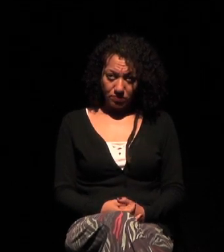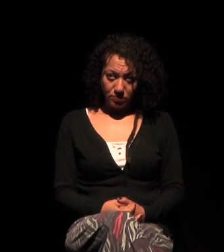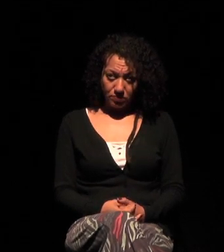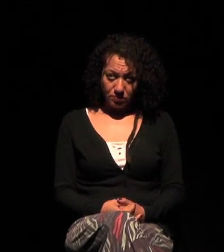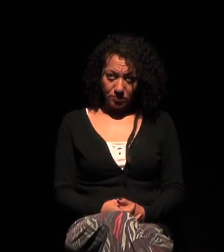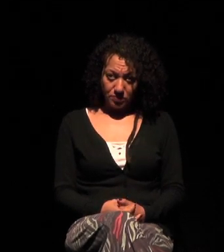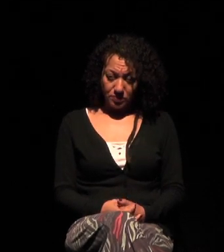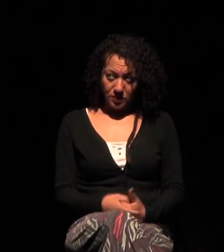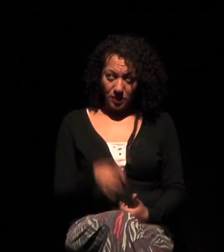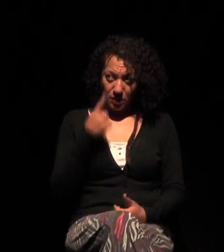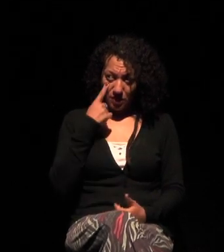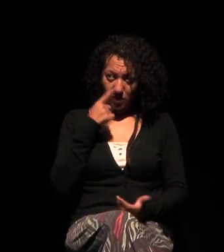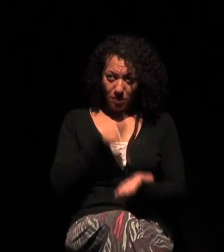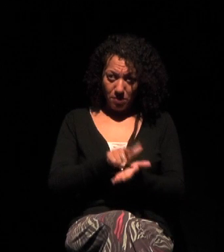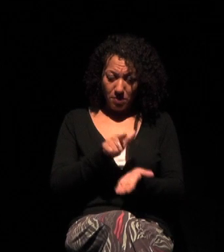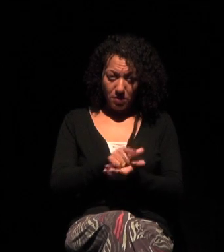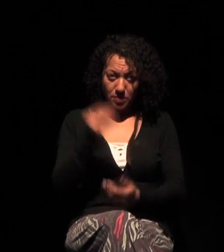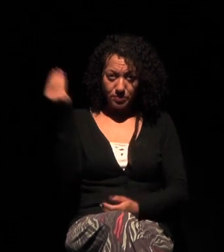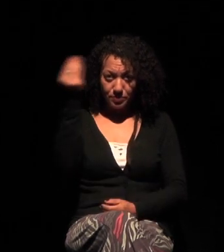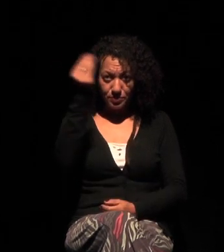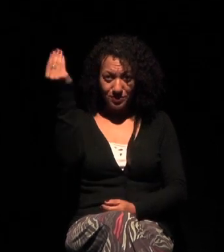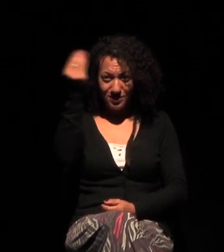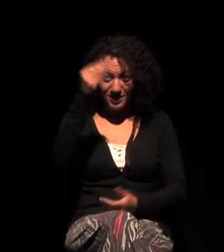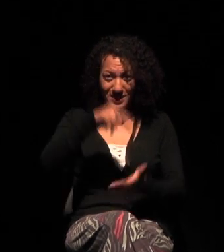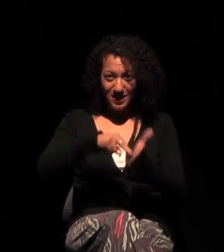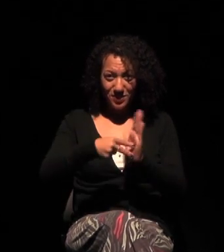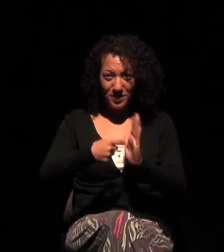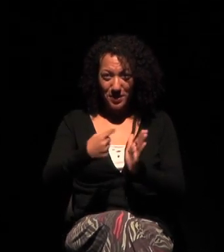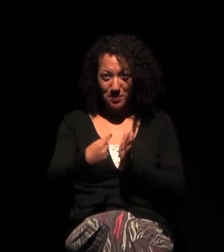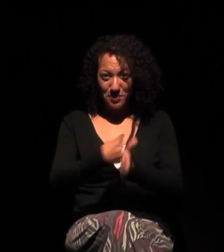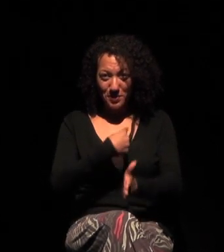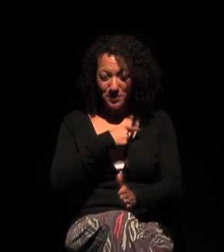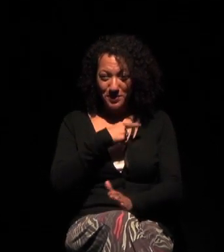eu vejo um papelzinho circular é buscar perguntas